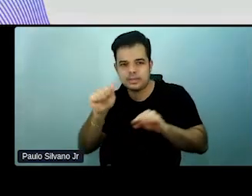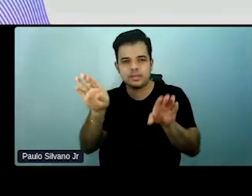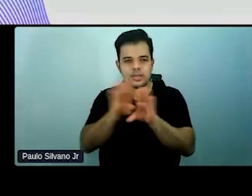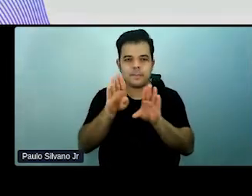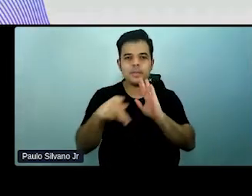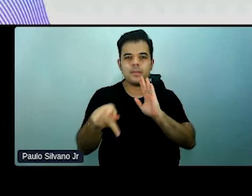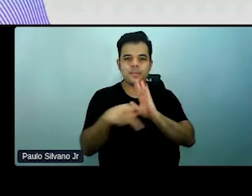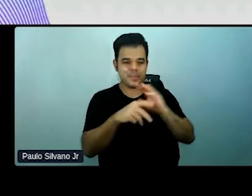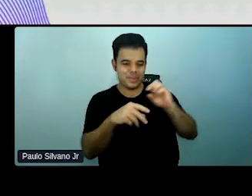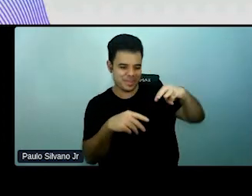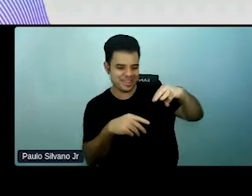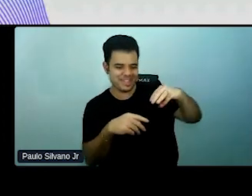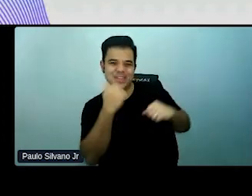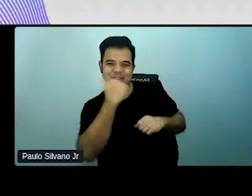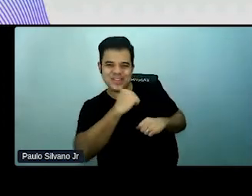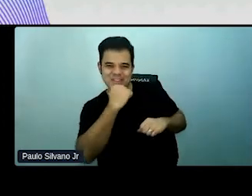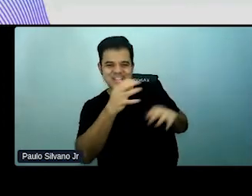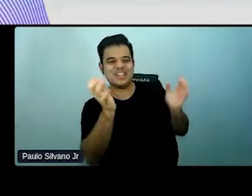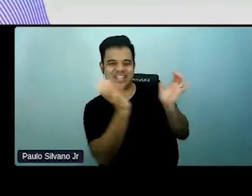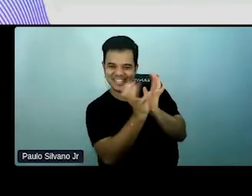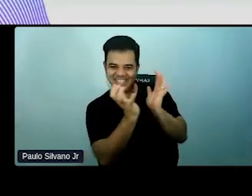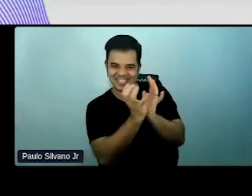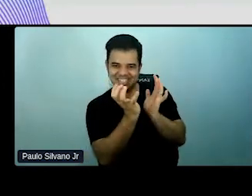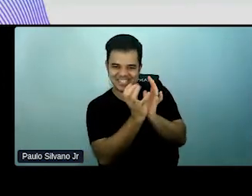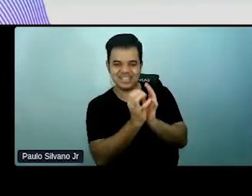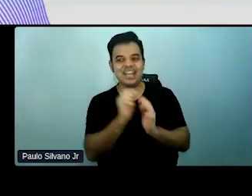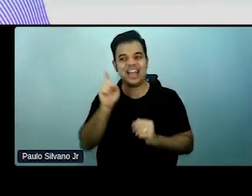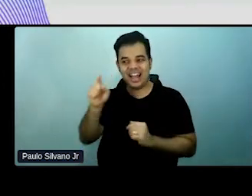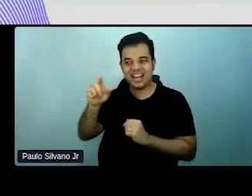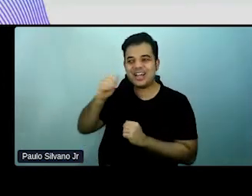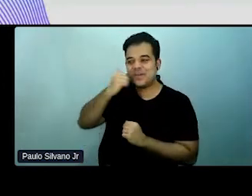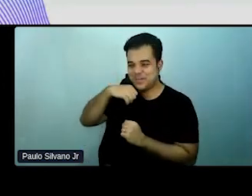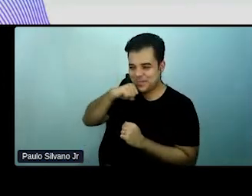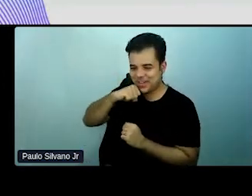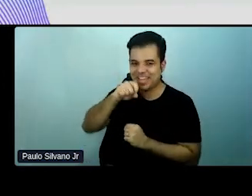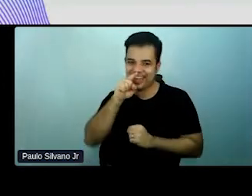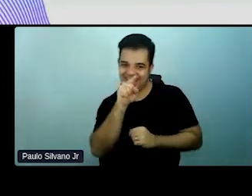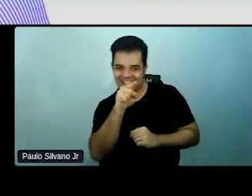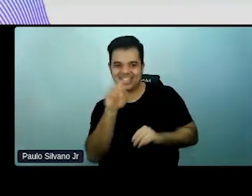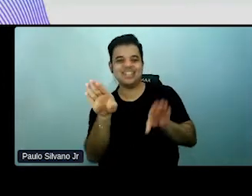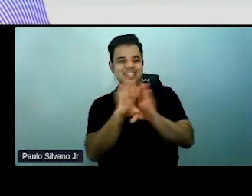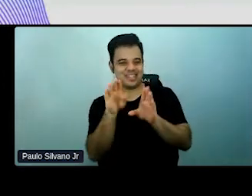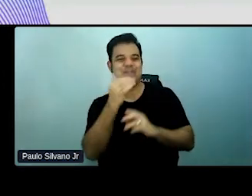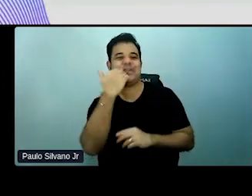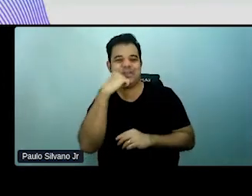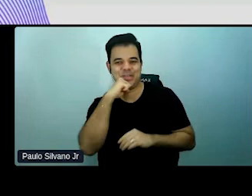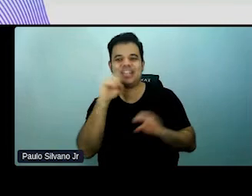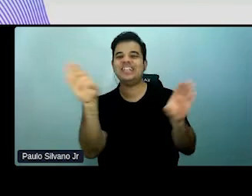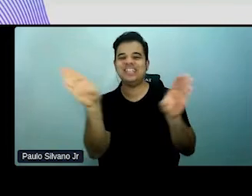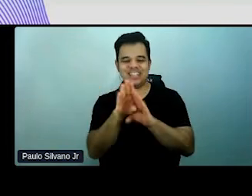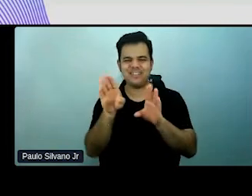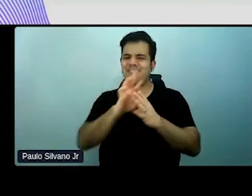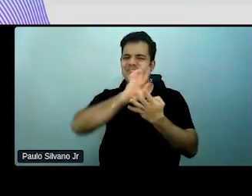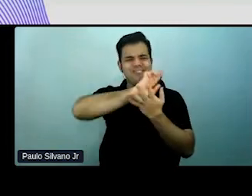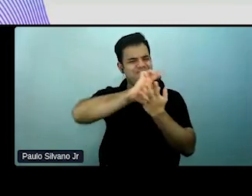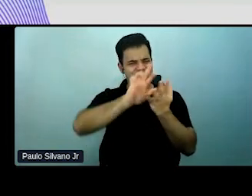Mães também, que são né, para as mamães, no caso eu sou mãe, a Paty é mãe também, então existem